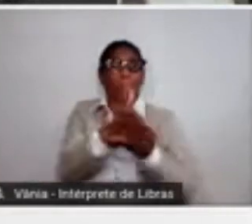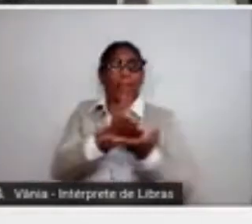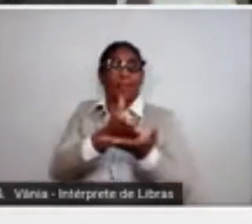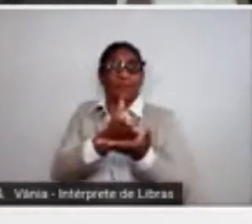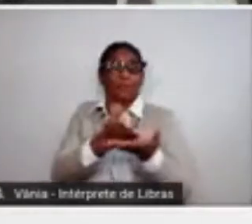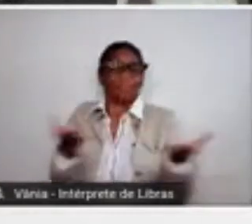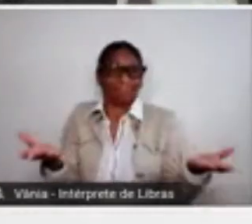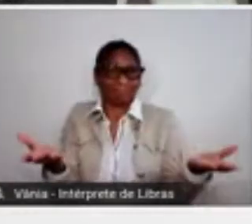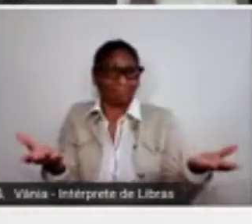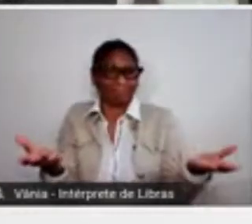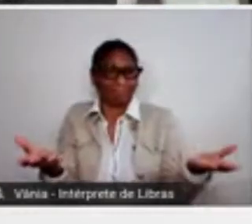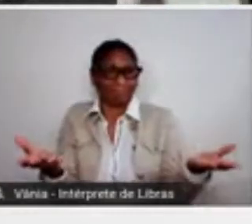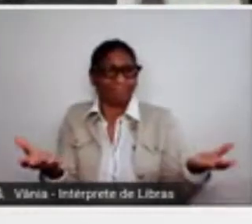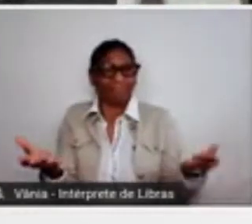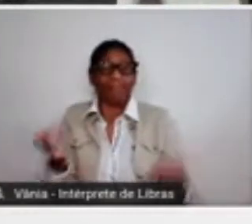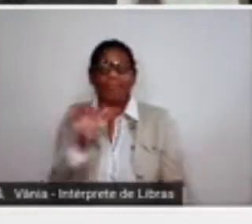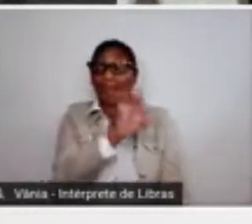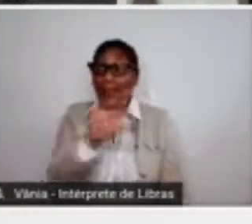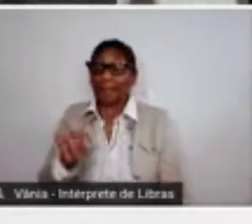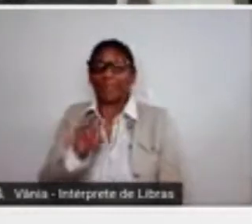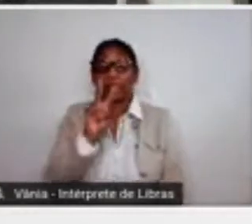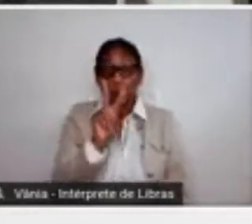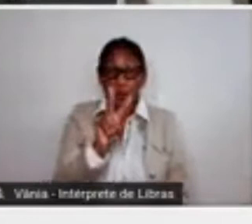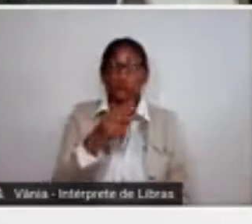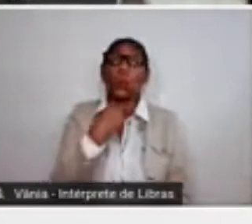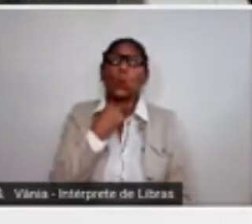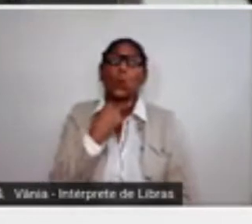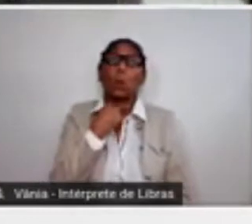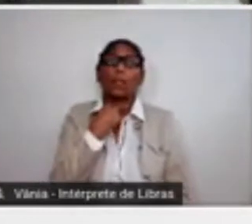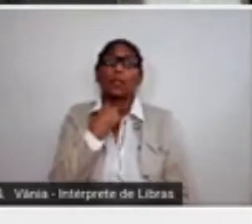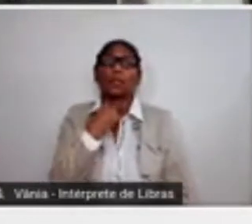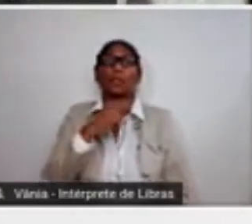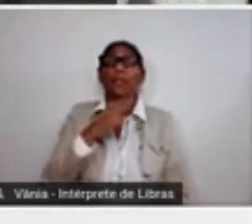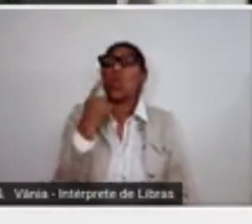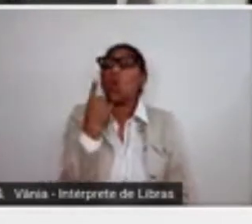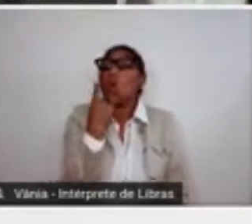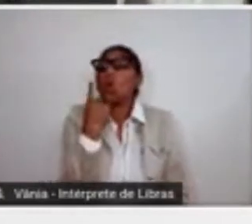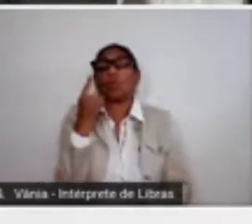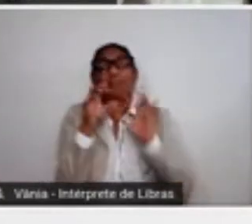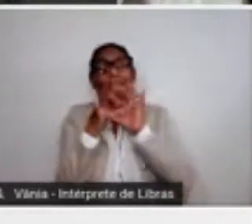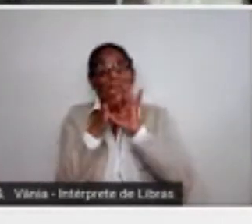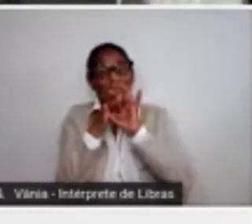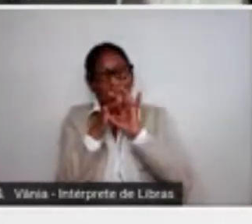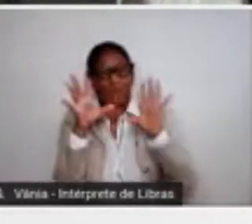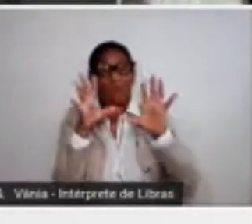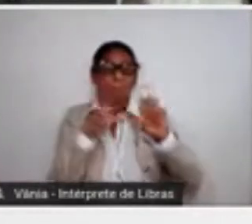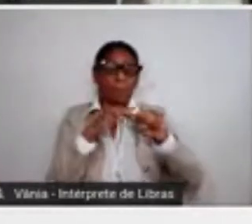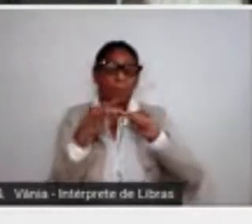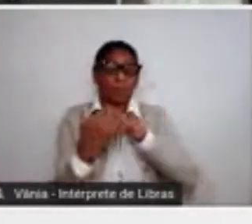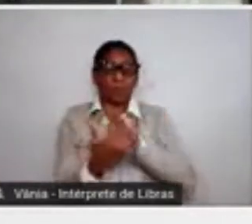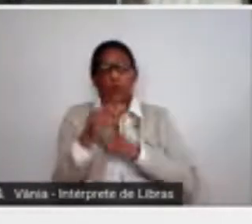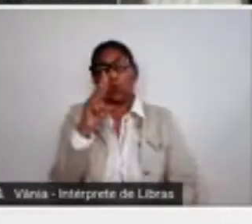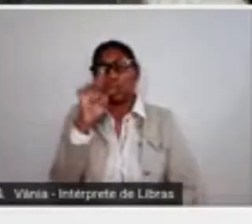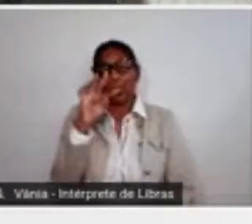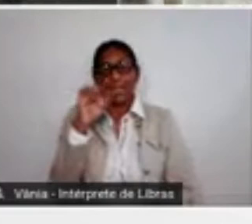ou a cada 2 leitos ocupados é que tem um leito livre para atendimento em UTIs